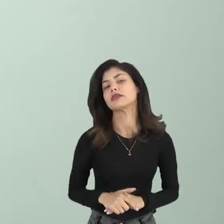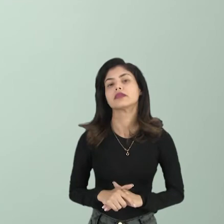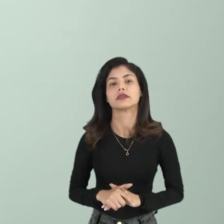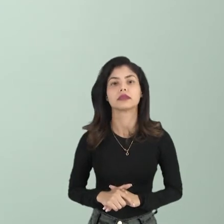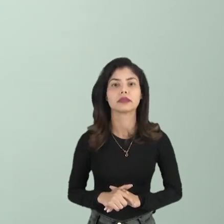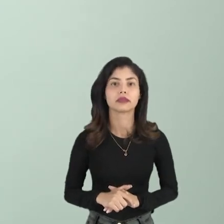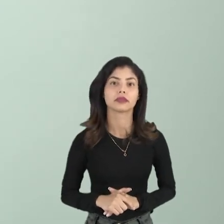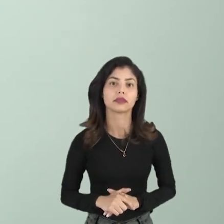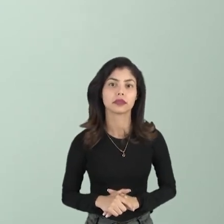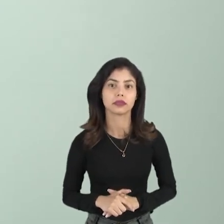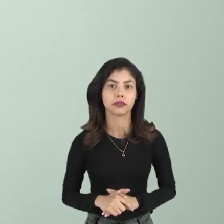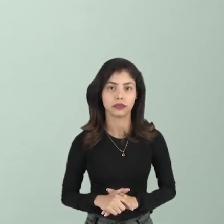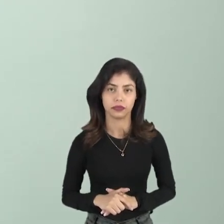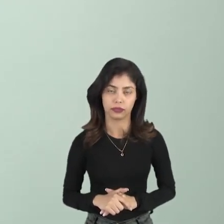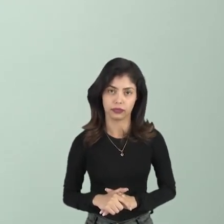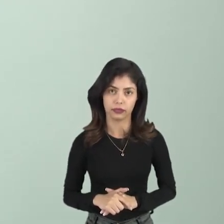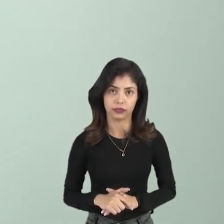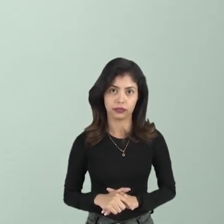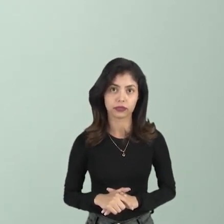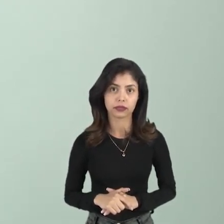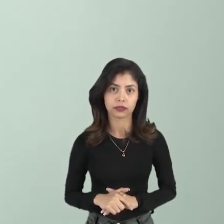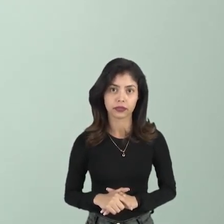Então,